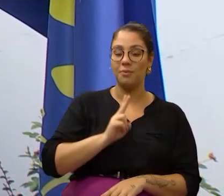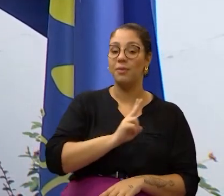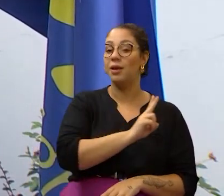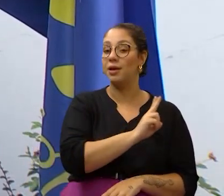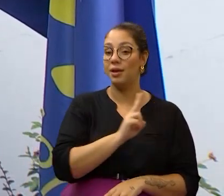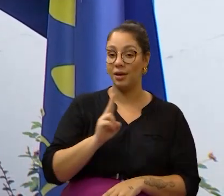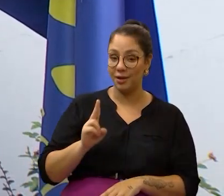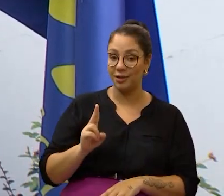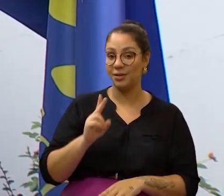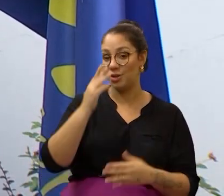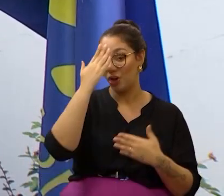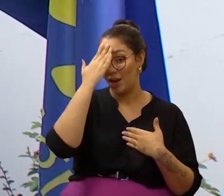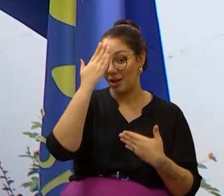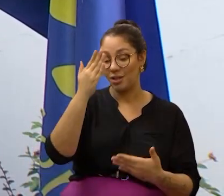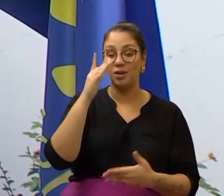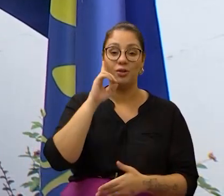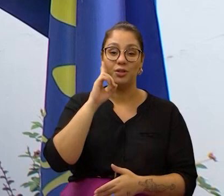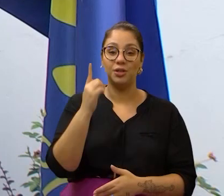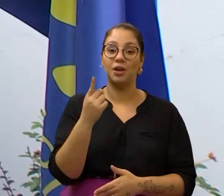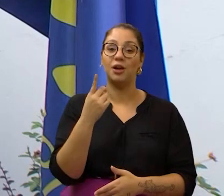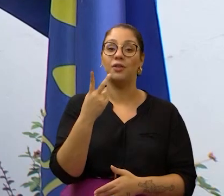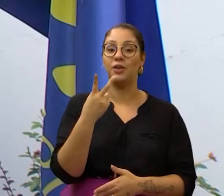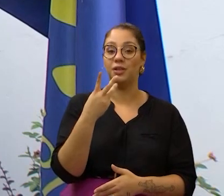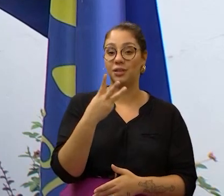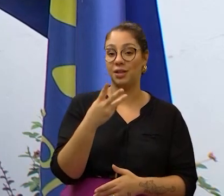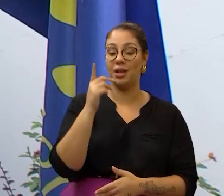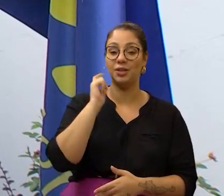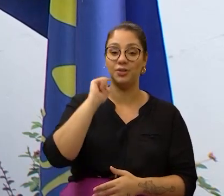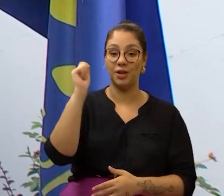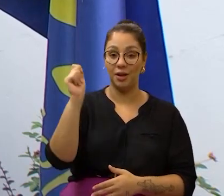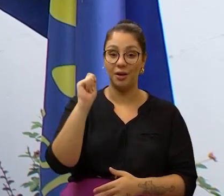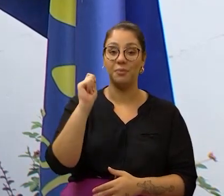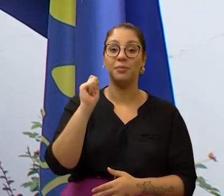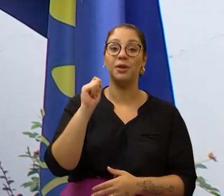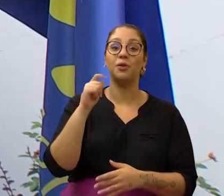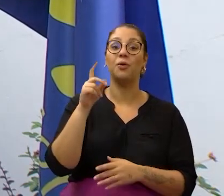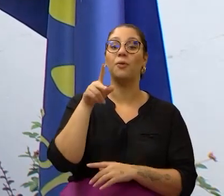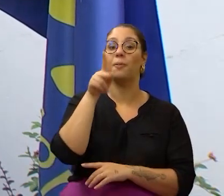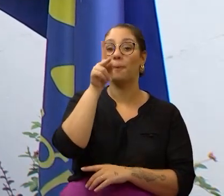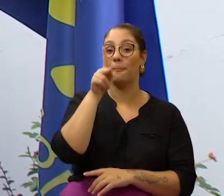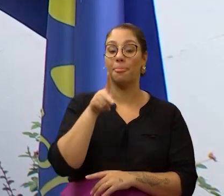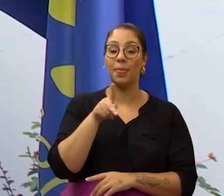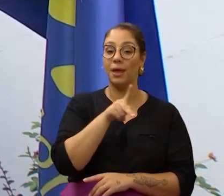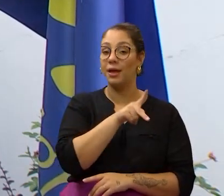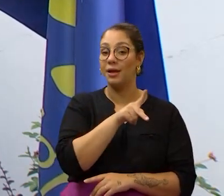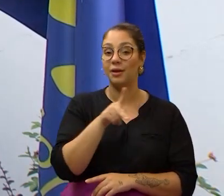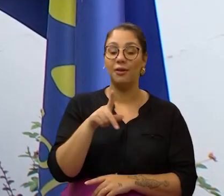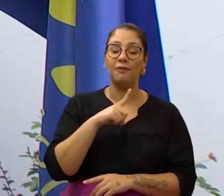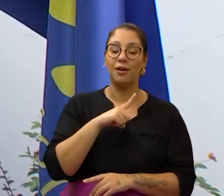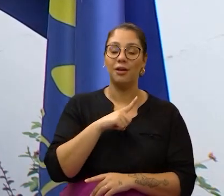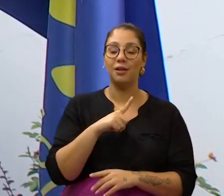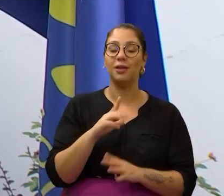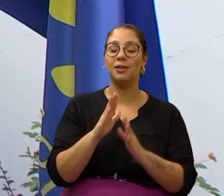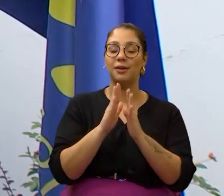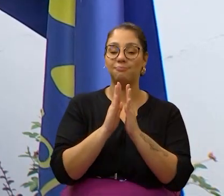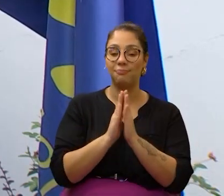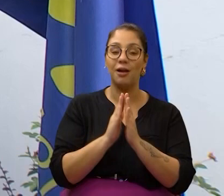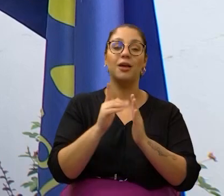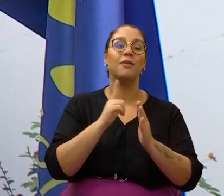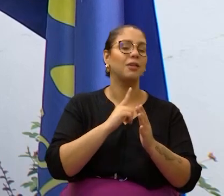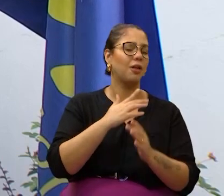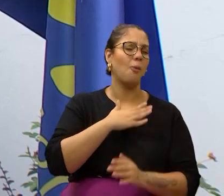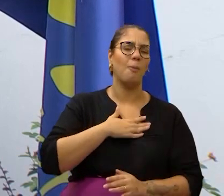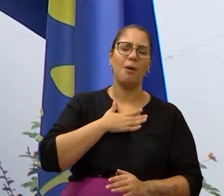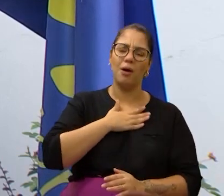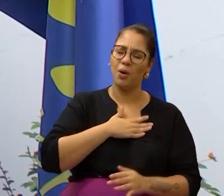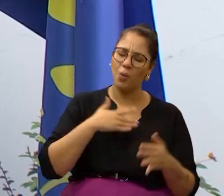23 de abril, às 10 horas, na paróquia Santo Antônio. Será um prazer